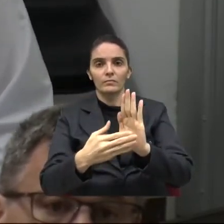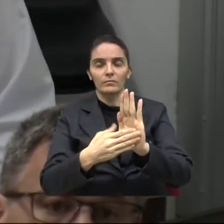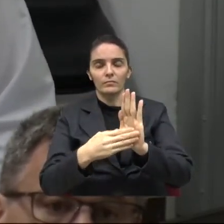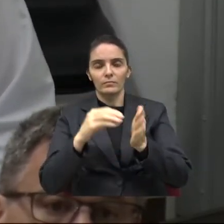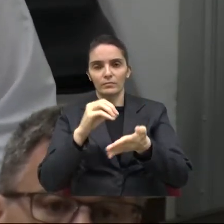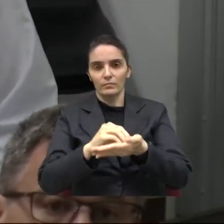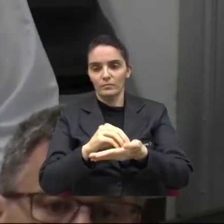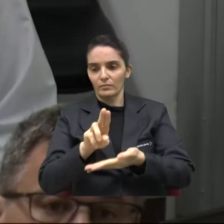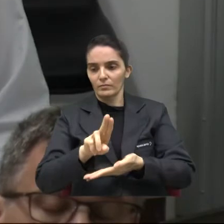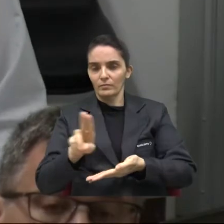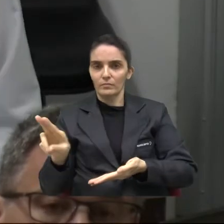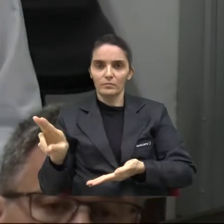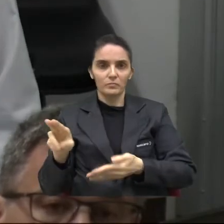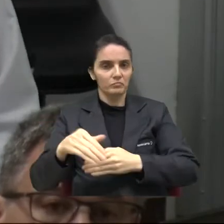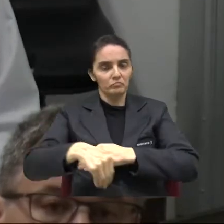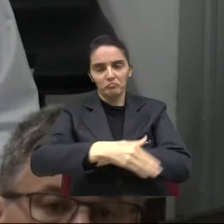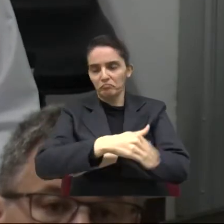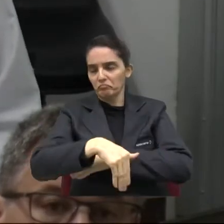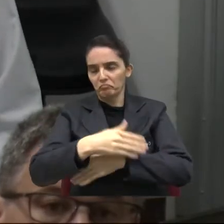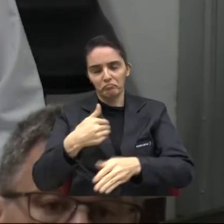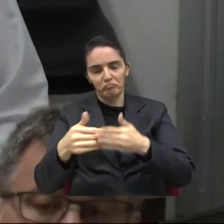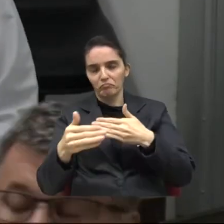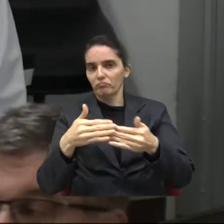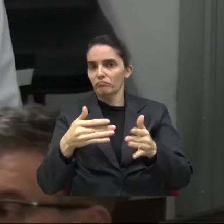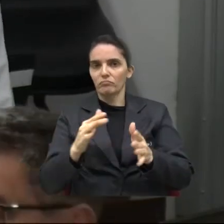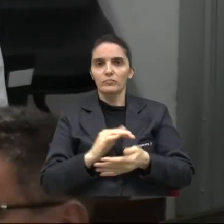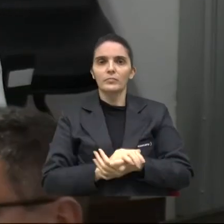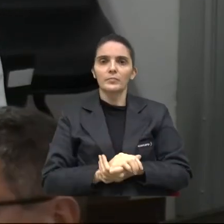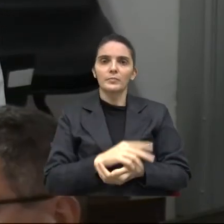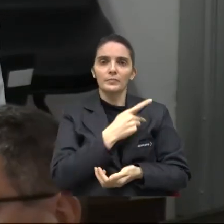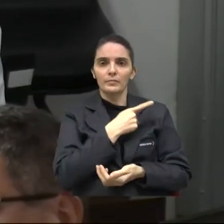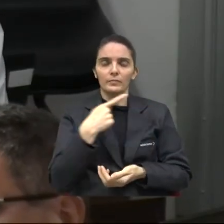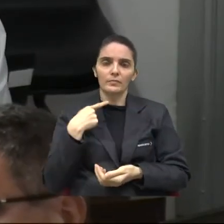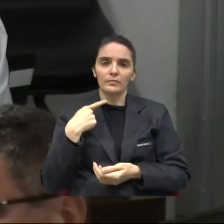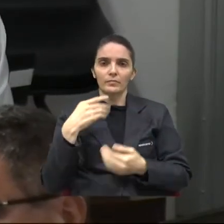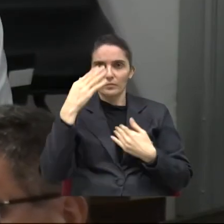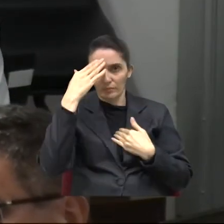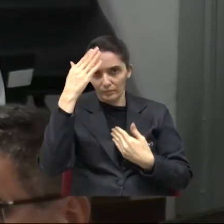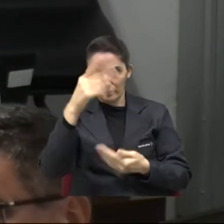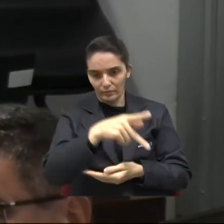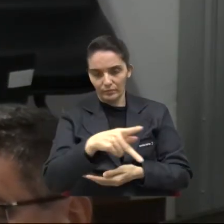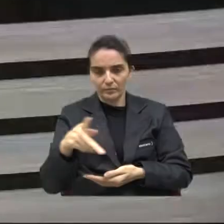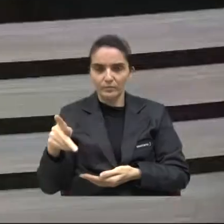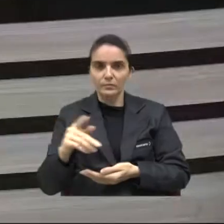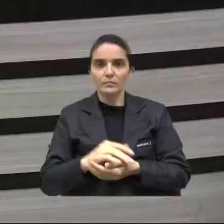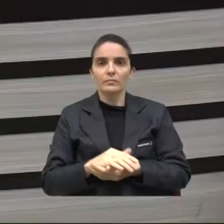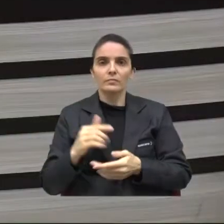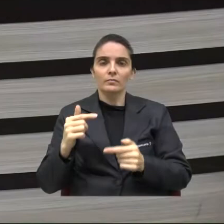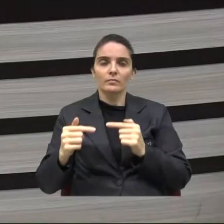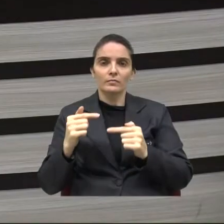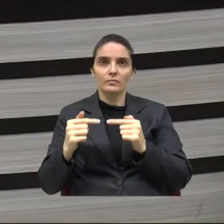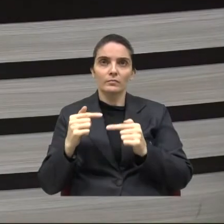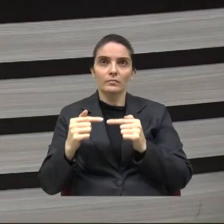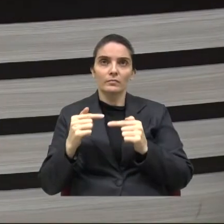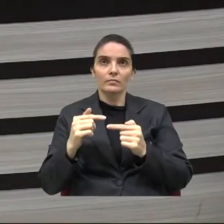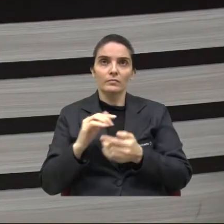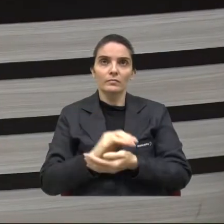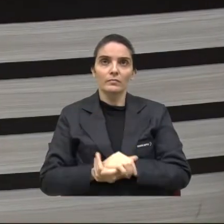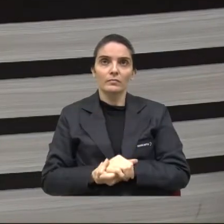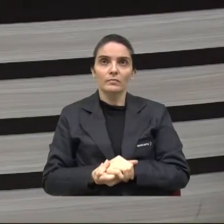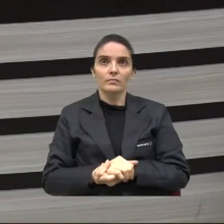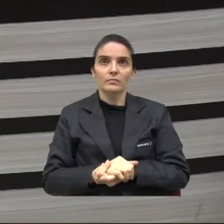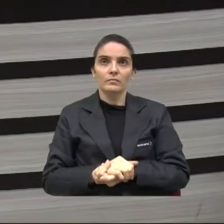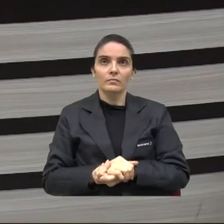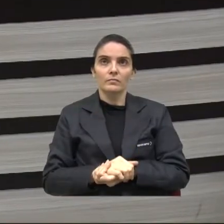eternizar, seja nome de rua, alguma coisa, para o pastor Márcio. Obrigado, senhor presidente. Continua a discussão.